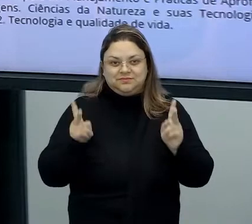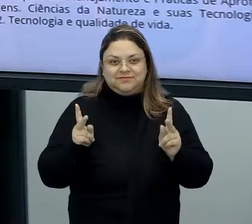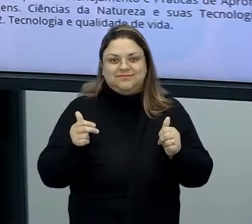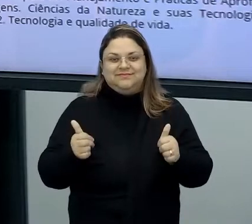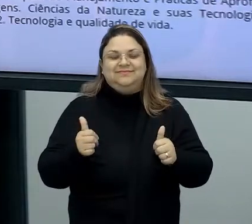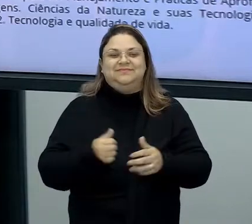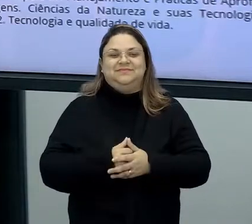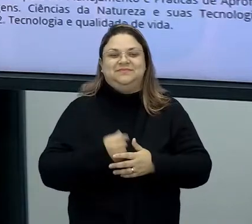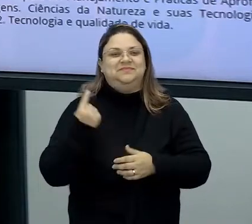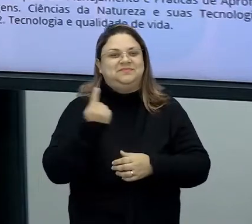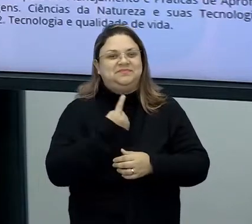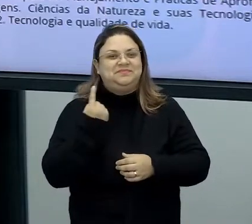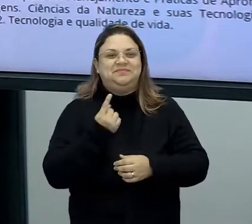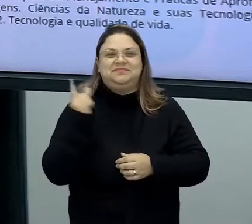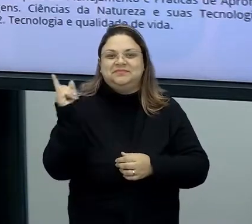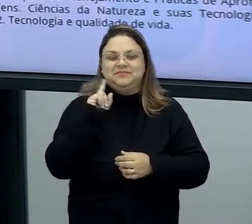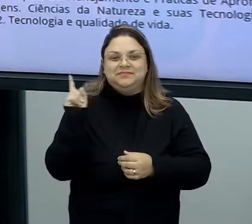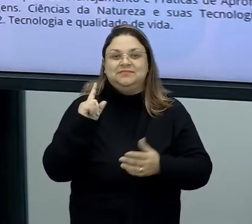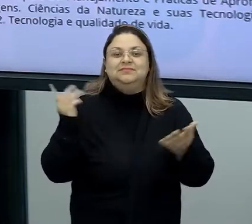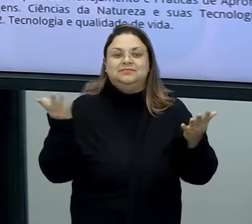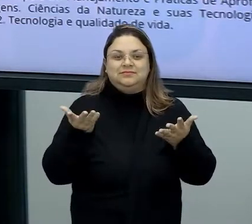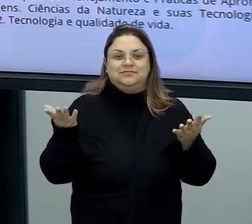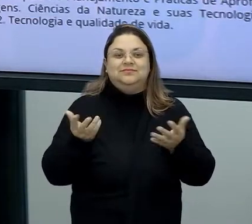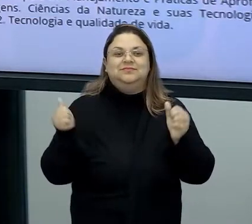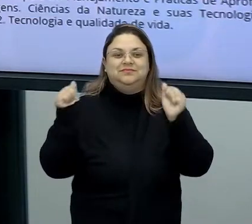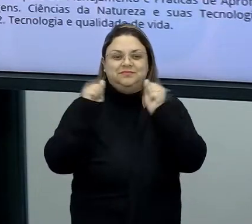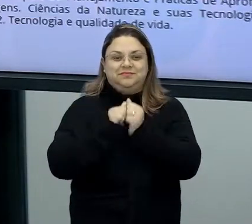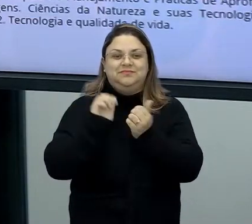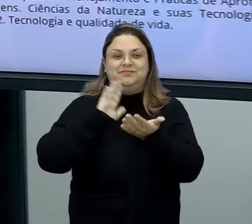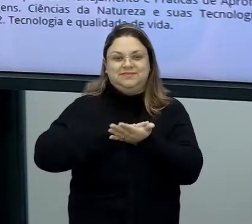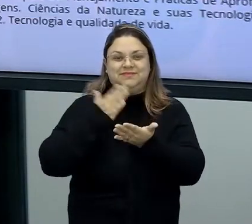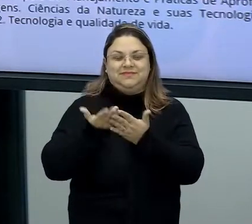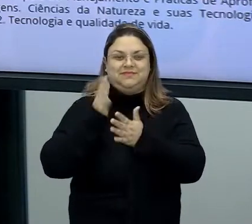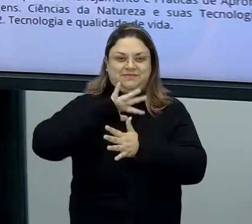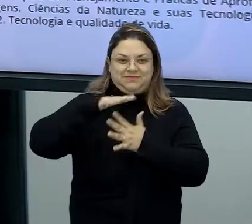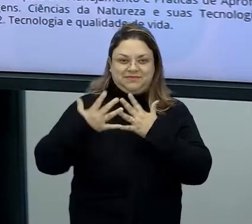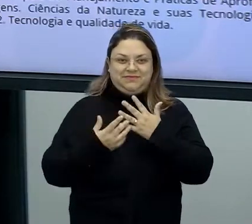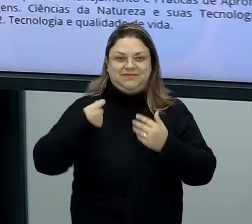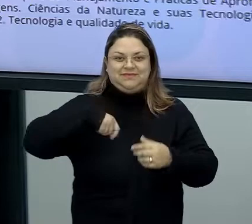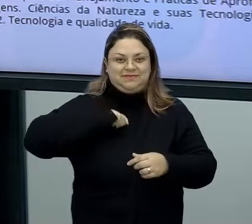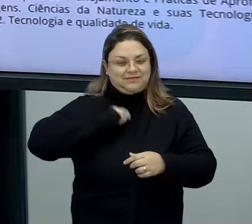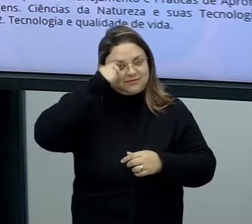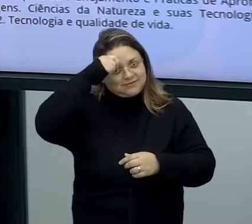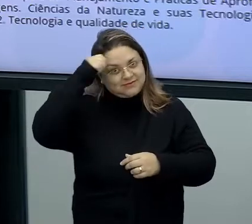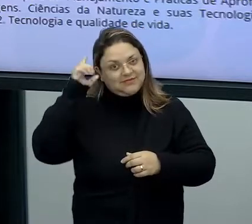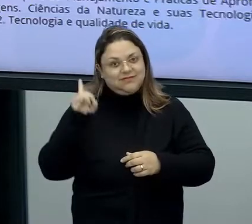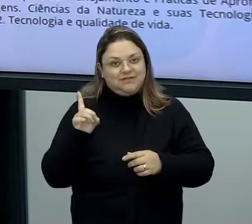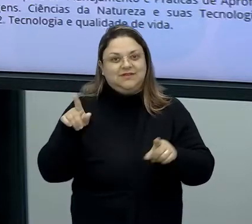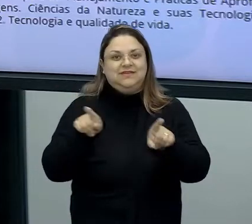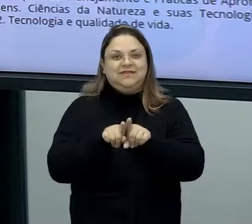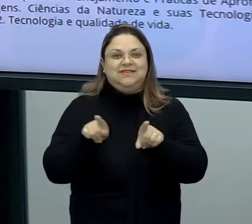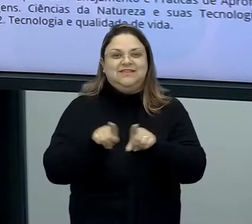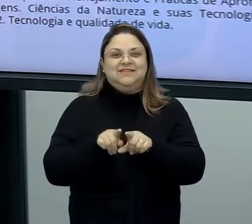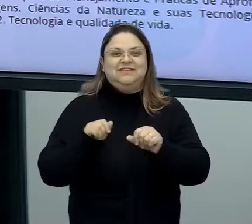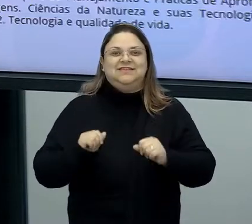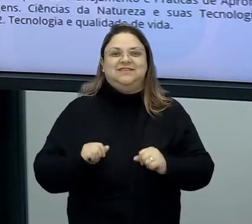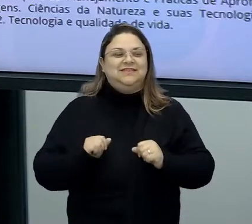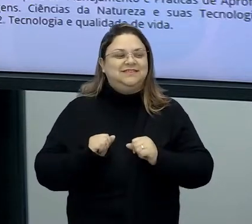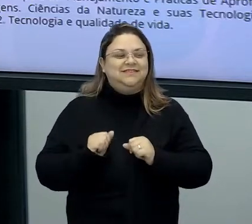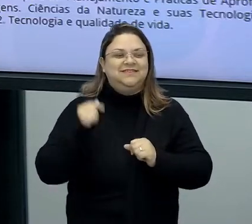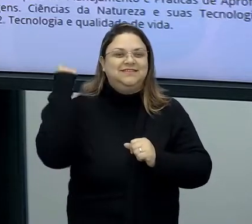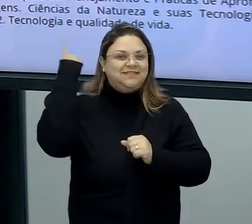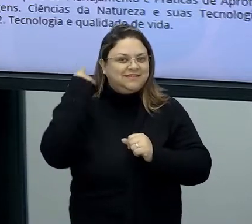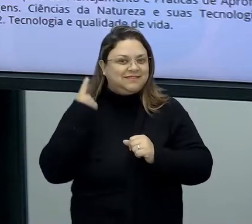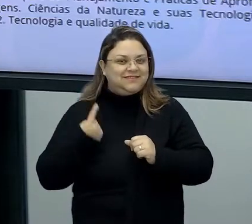E eu não estou sozinha na aula de hoje, estou com a tradução em Libras, com a Amanda e a Elisa, que